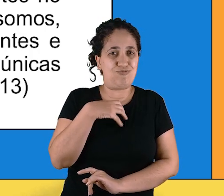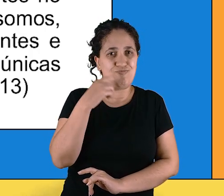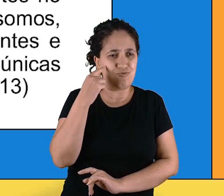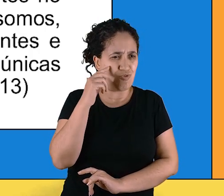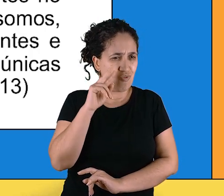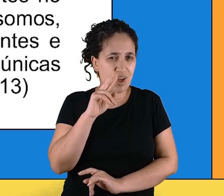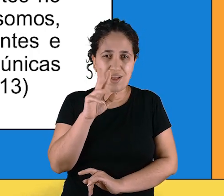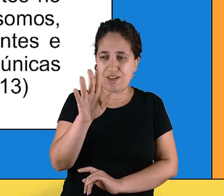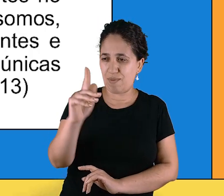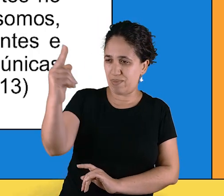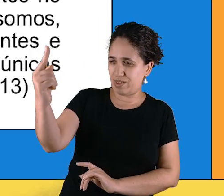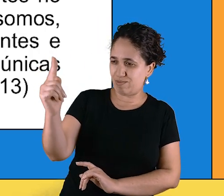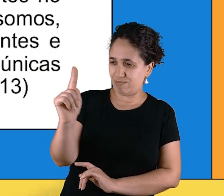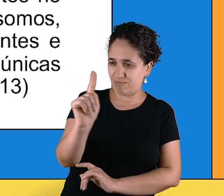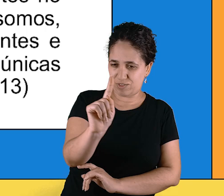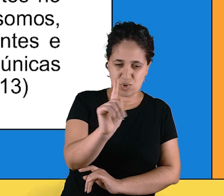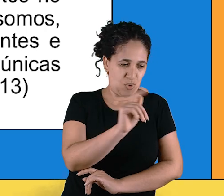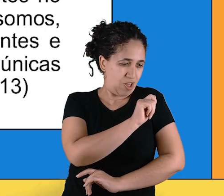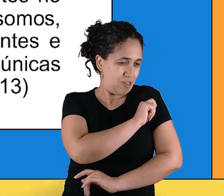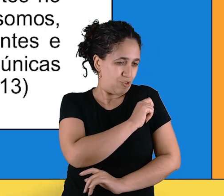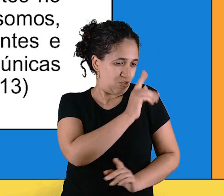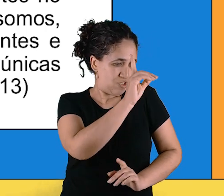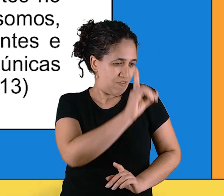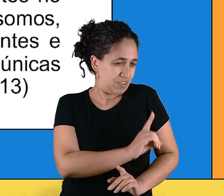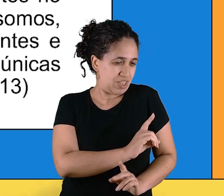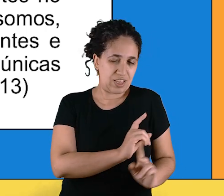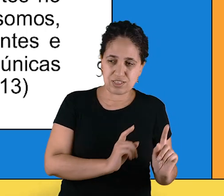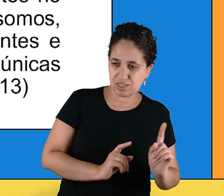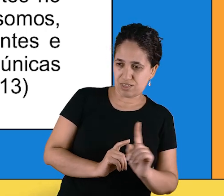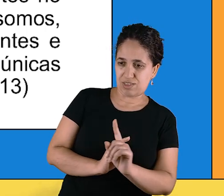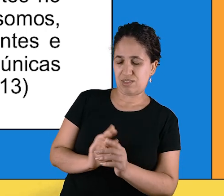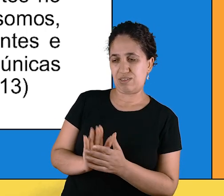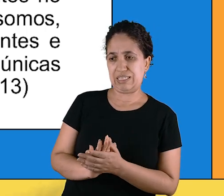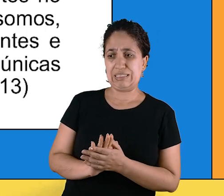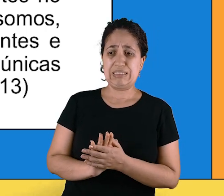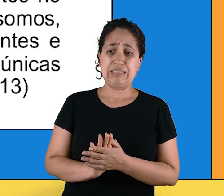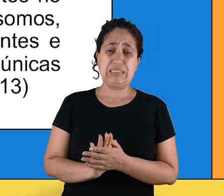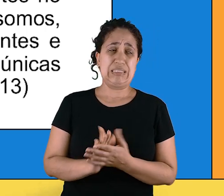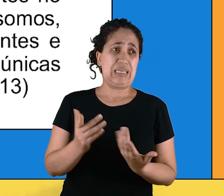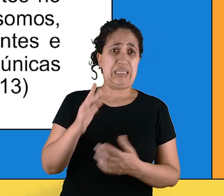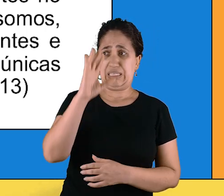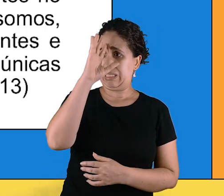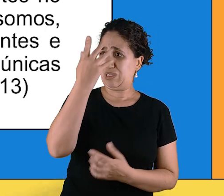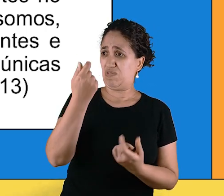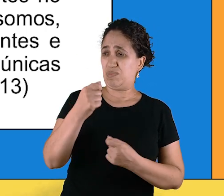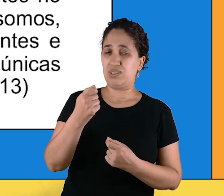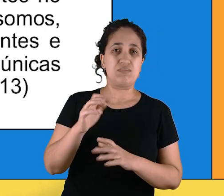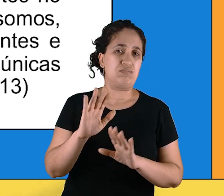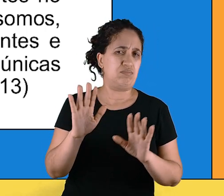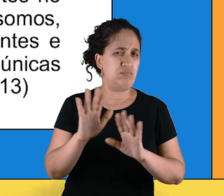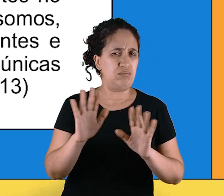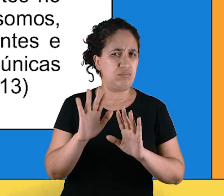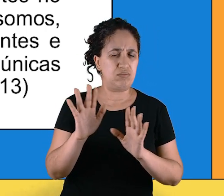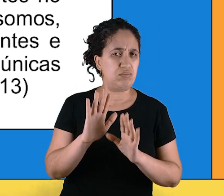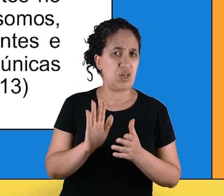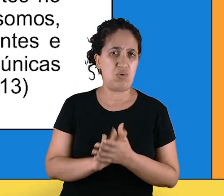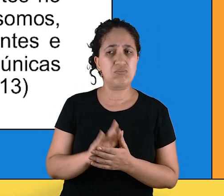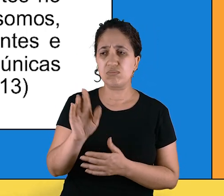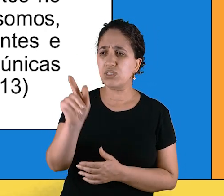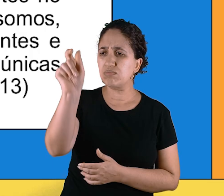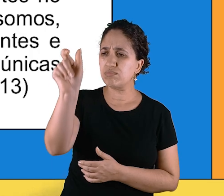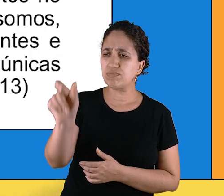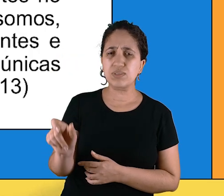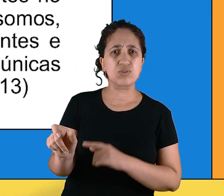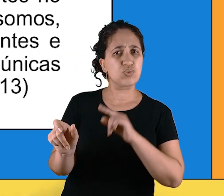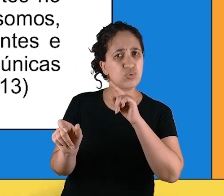vai ver um visitante ou um aluno com deficiência, né, como algo que a gente precisa resolver, e sim, né, como